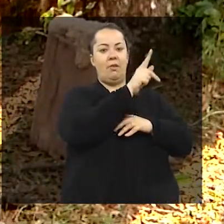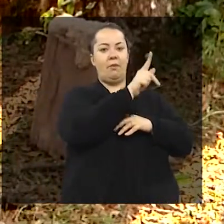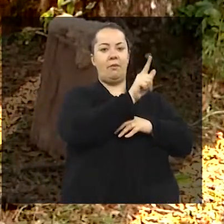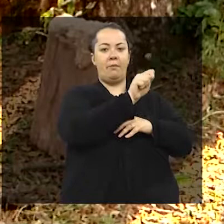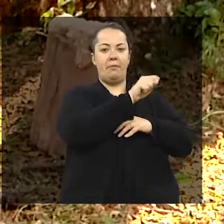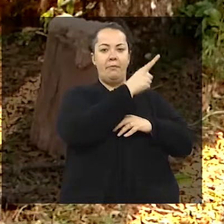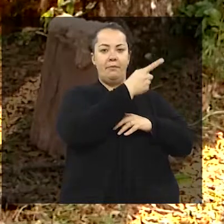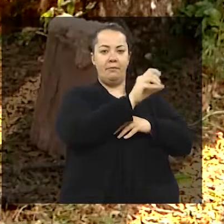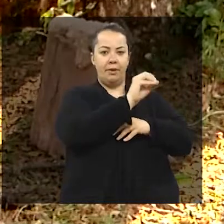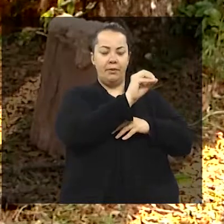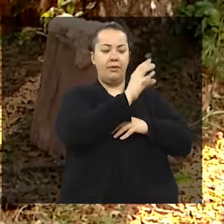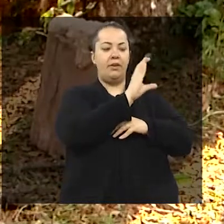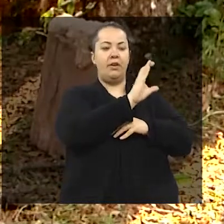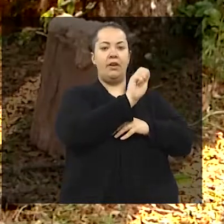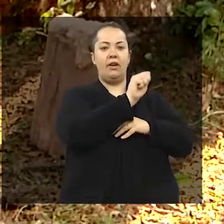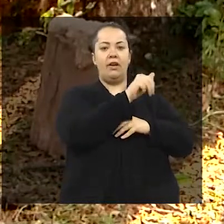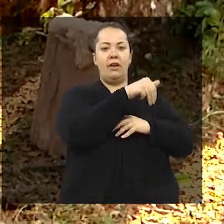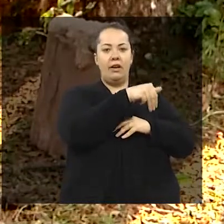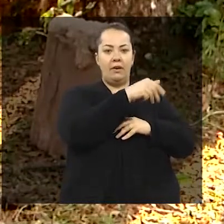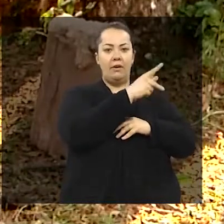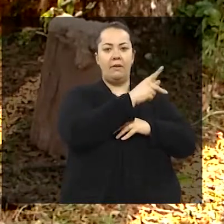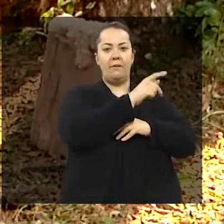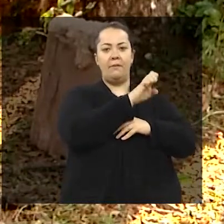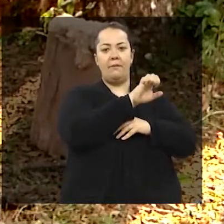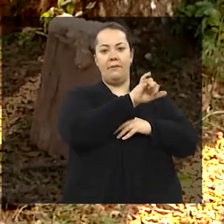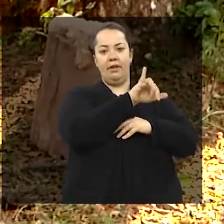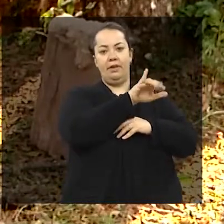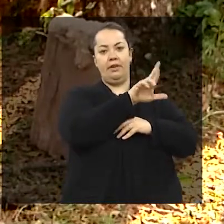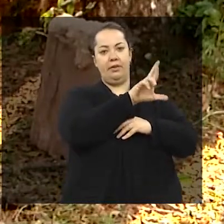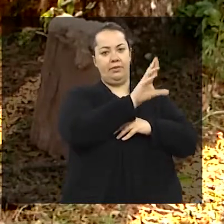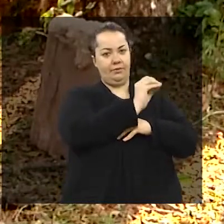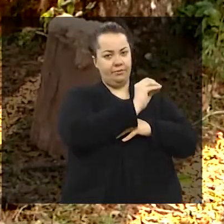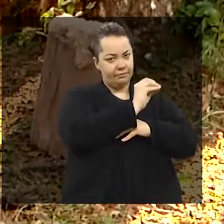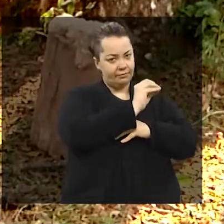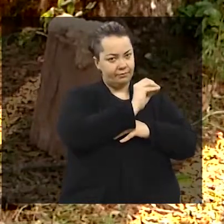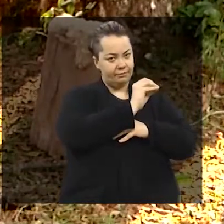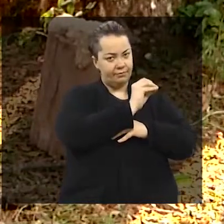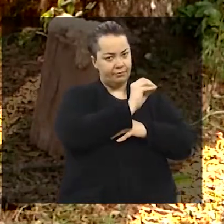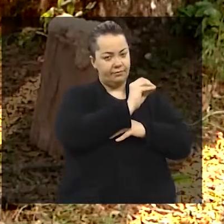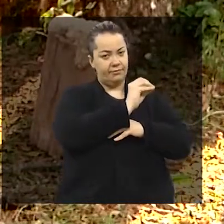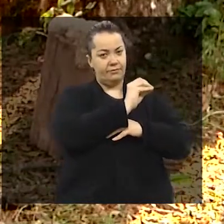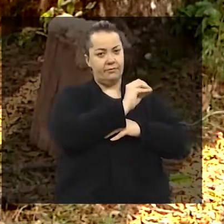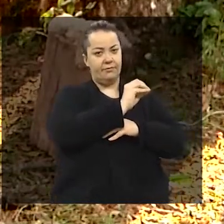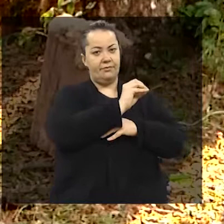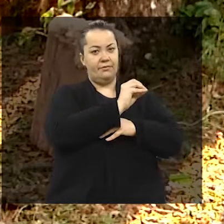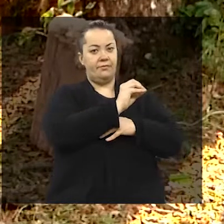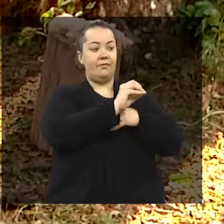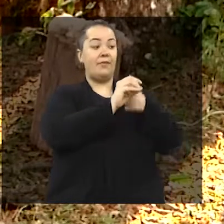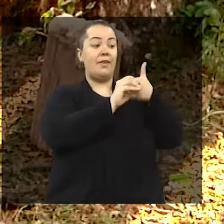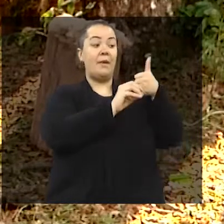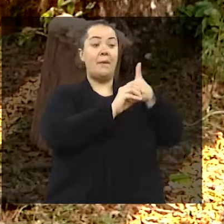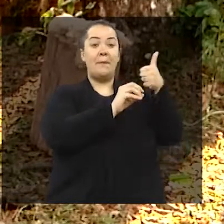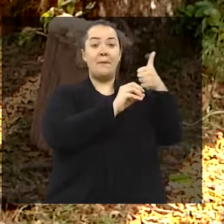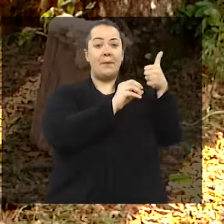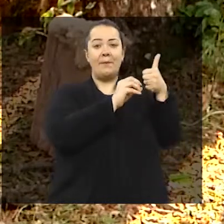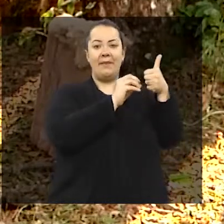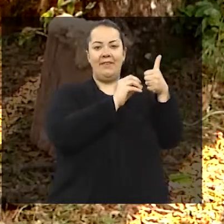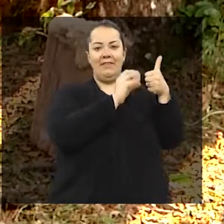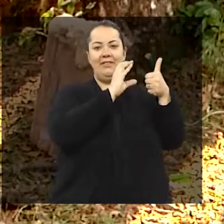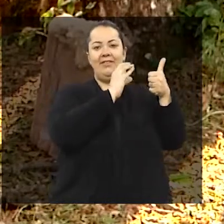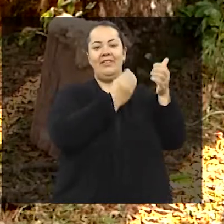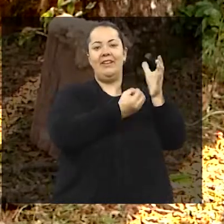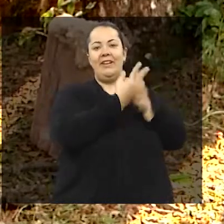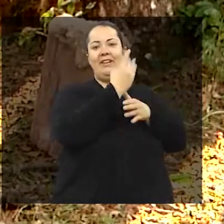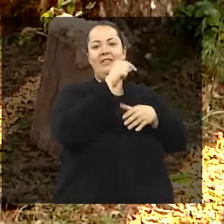nos primeiros momentos lá lá pelos anos 78, 79 quando eu retornei a Erechim o